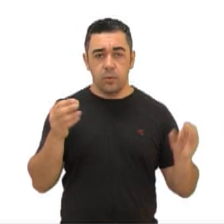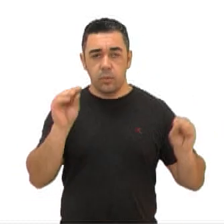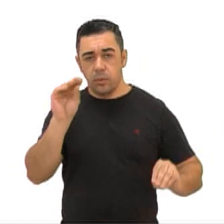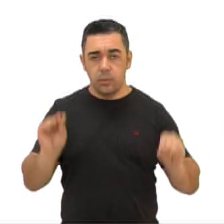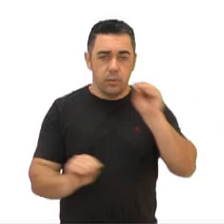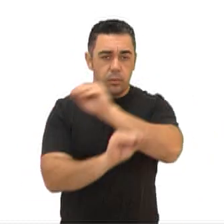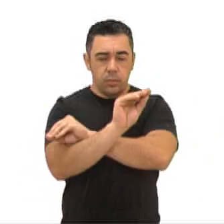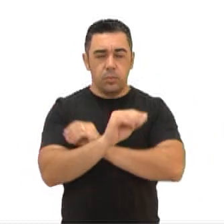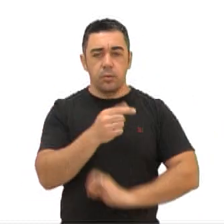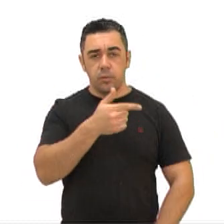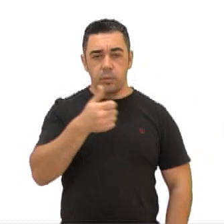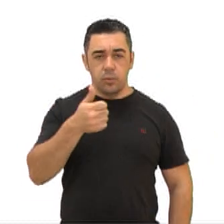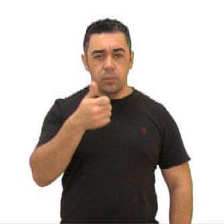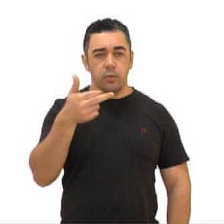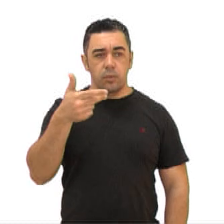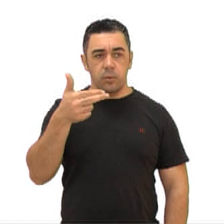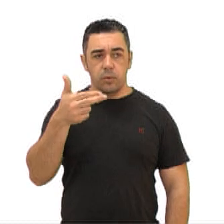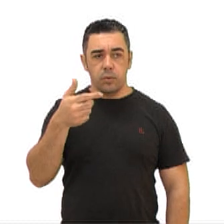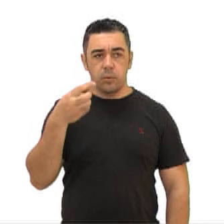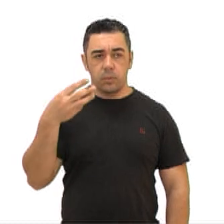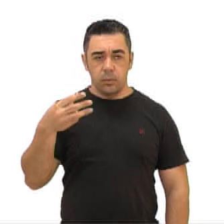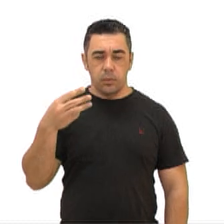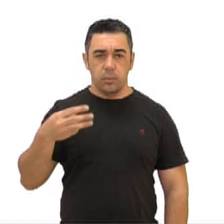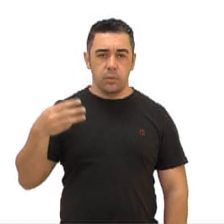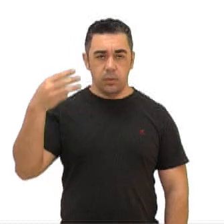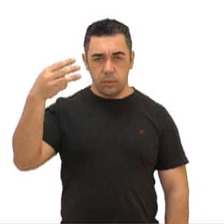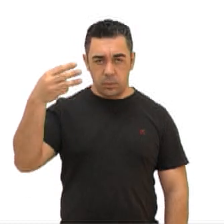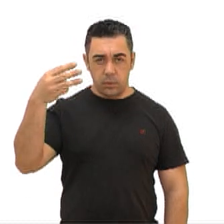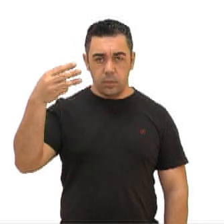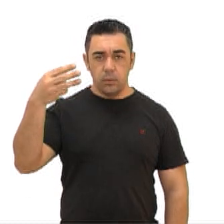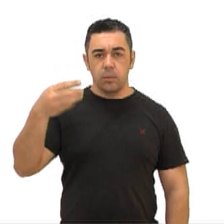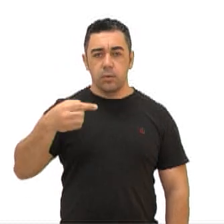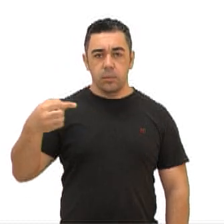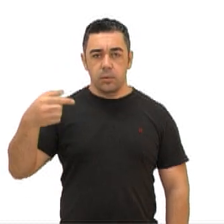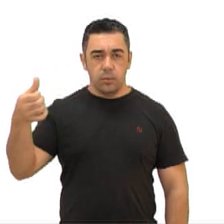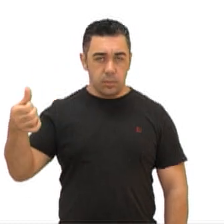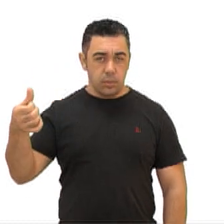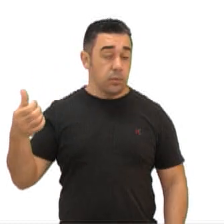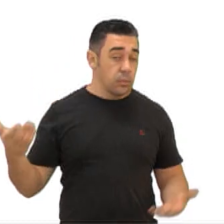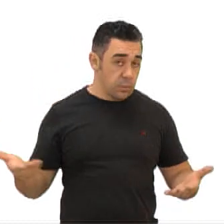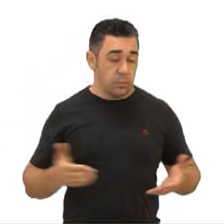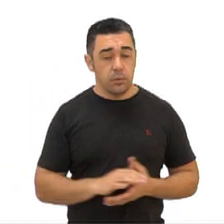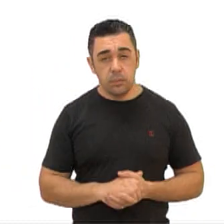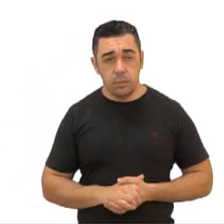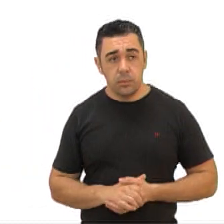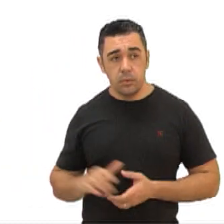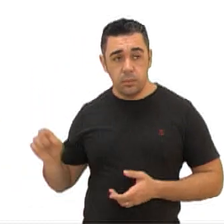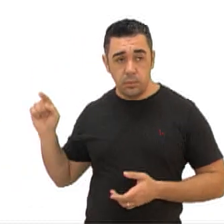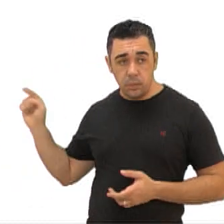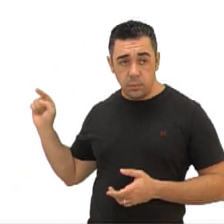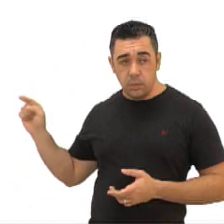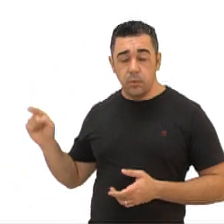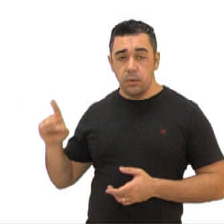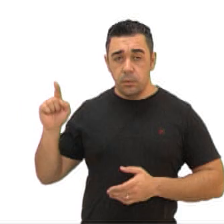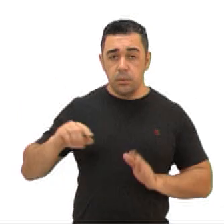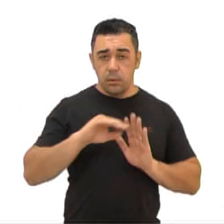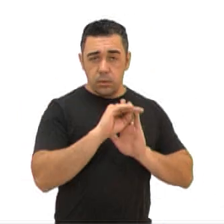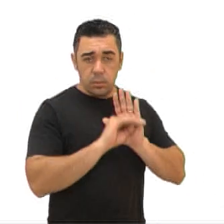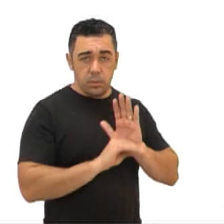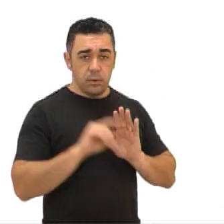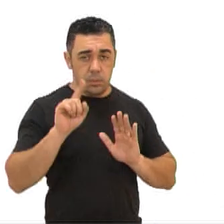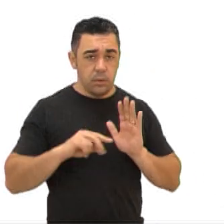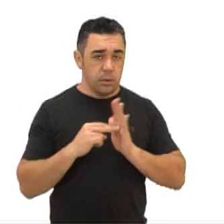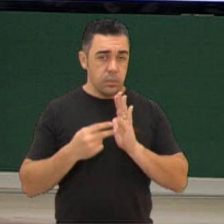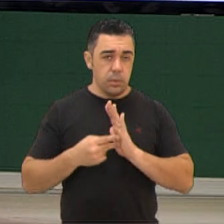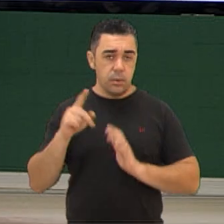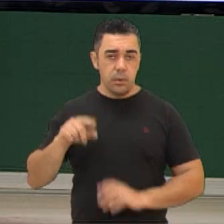se eu inverter ela e colocar 21 é igual a 3 elevado ao cubo menos 6, essa propriedade ela é